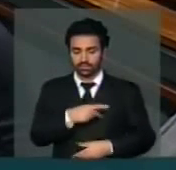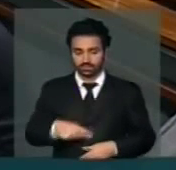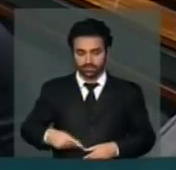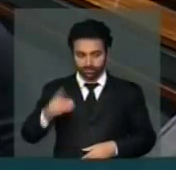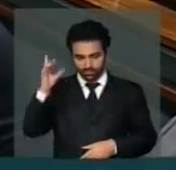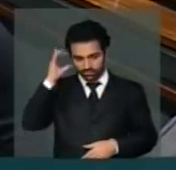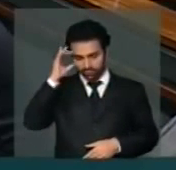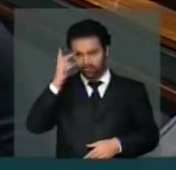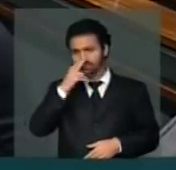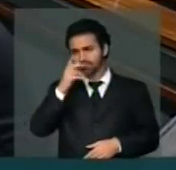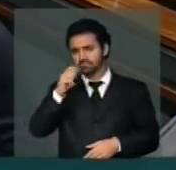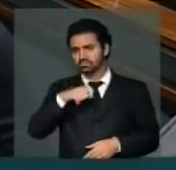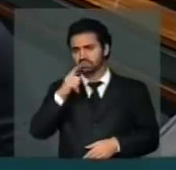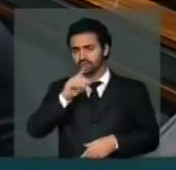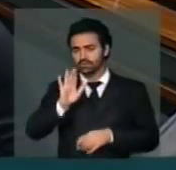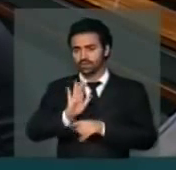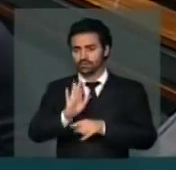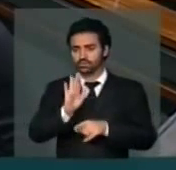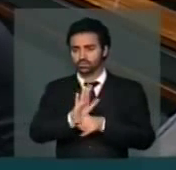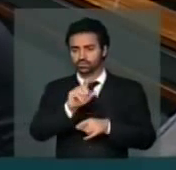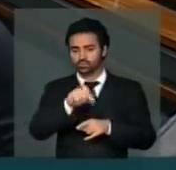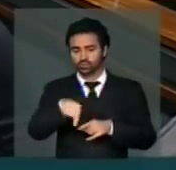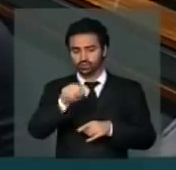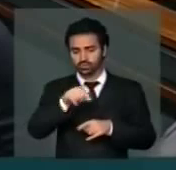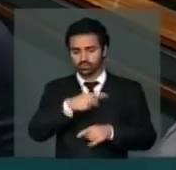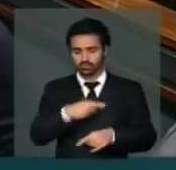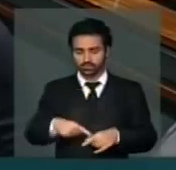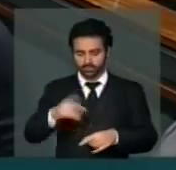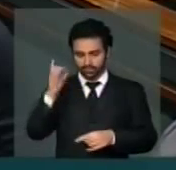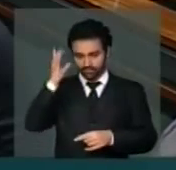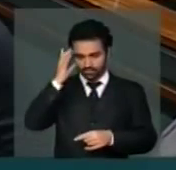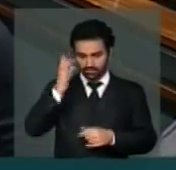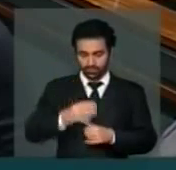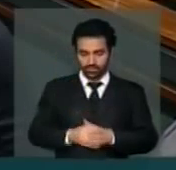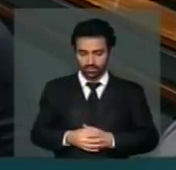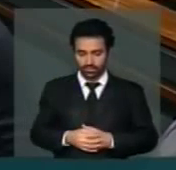senhor acha que pode ter ajudado na eleição da presidente Dilma, não?